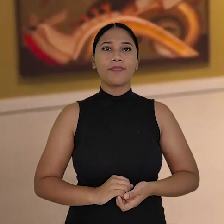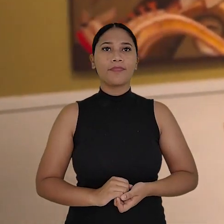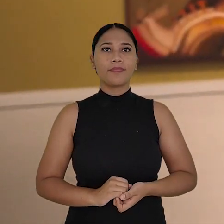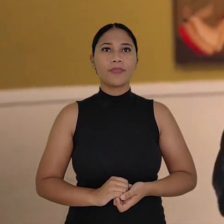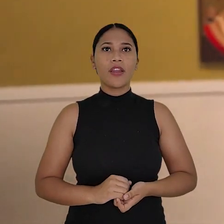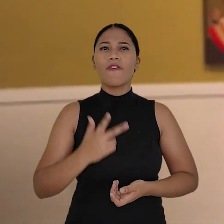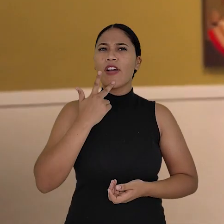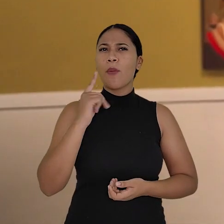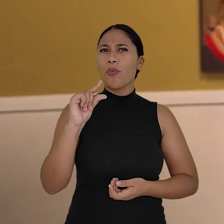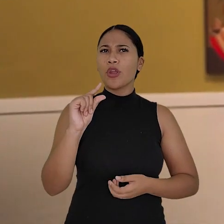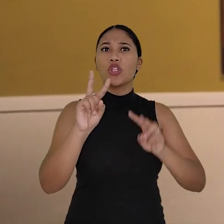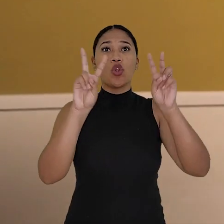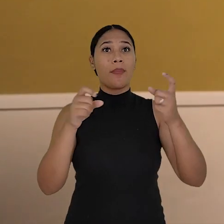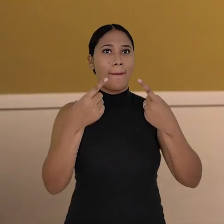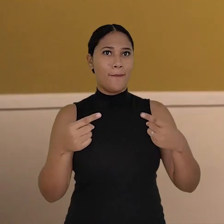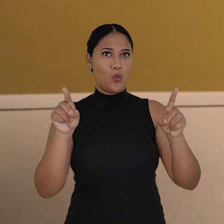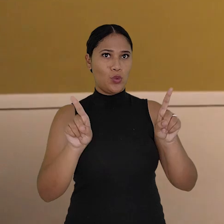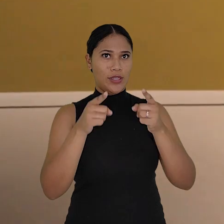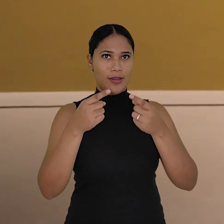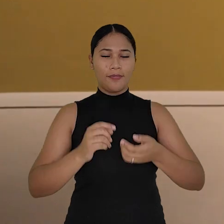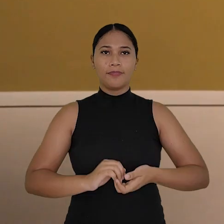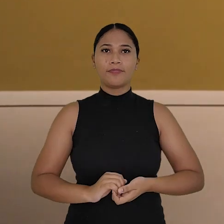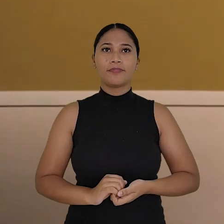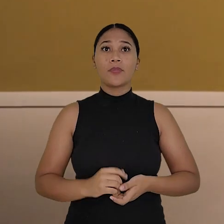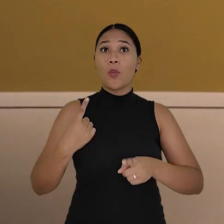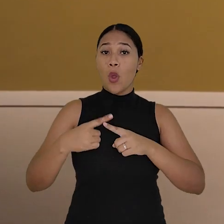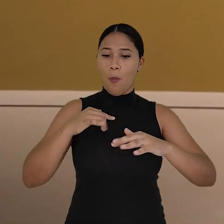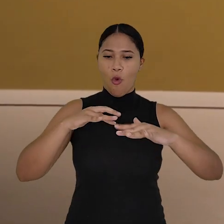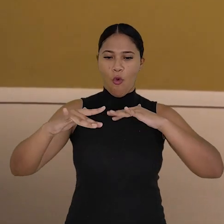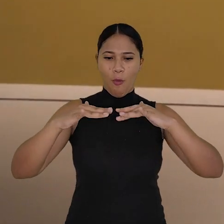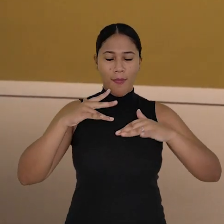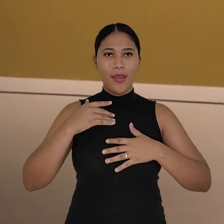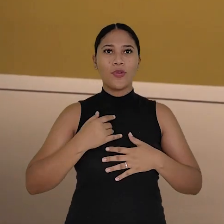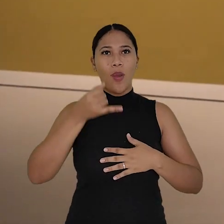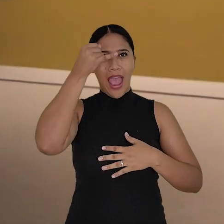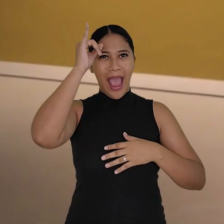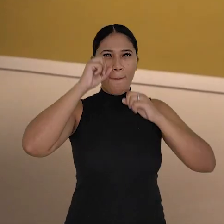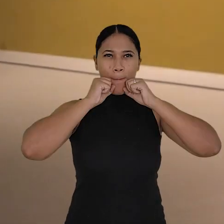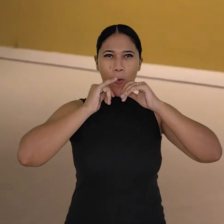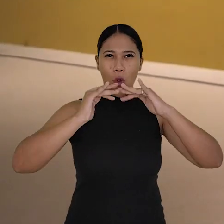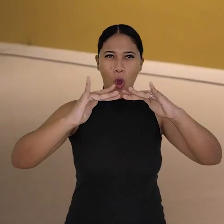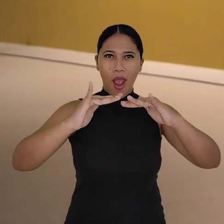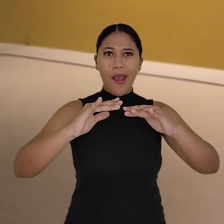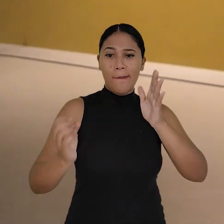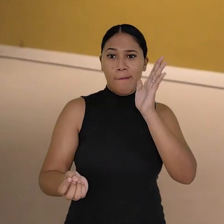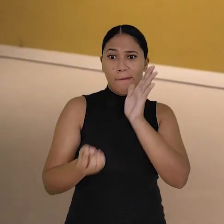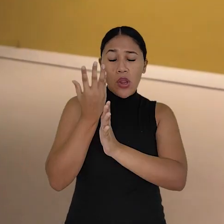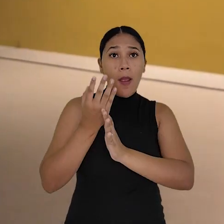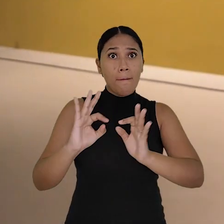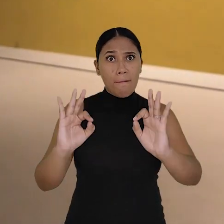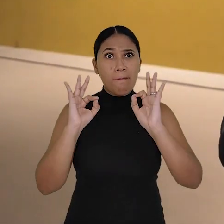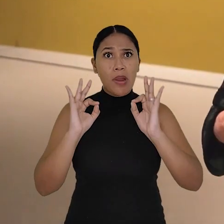gente, a gente fala um pouquinho aqui sobre a música, porque o movimento armorial, quando ele é